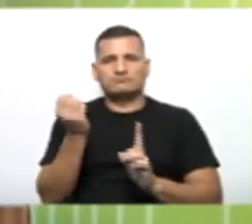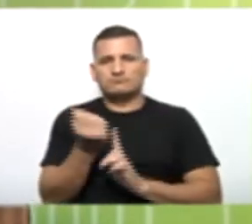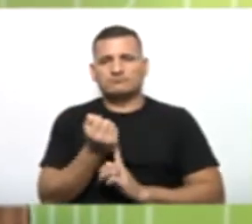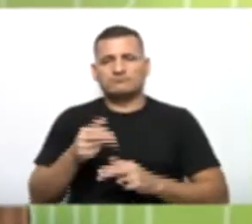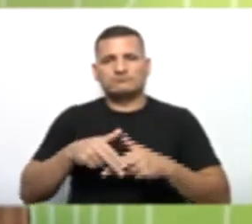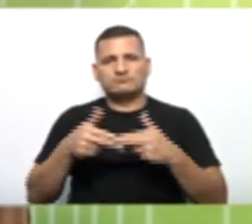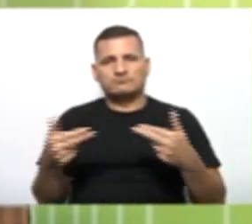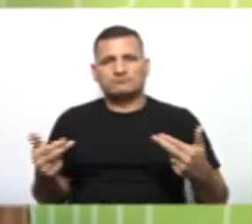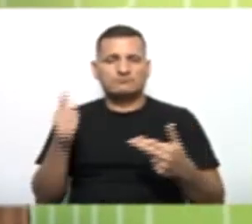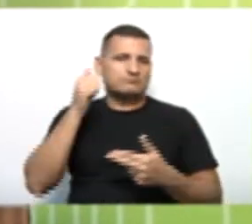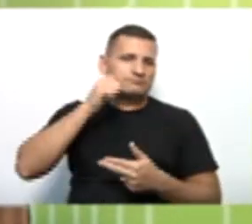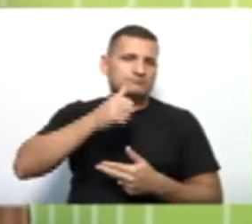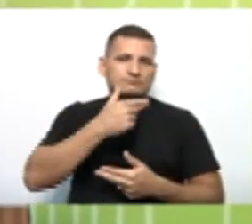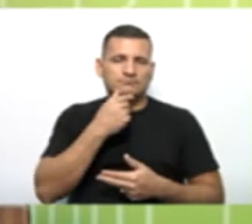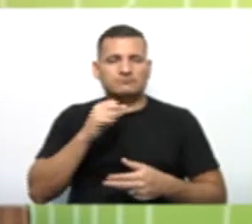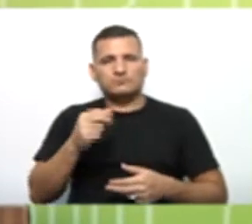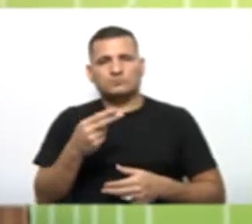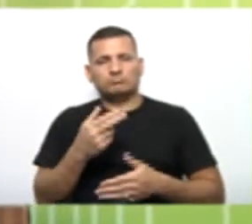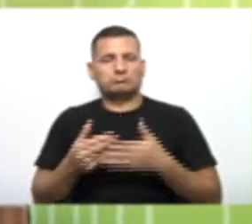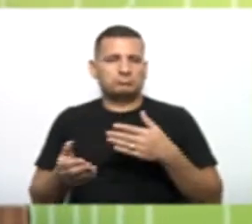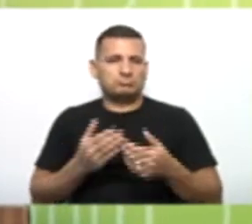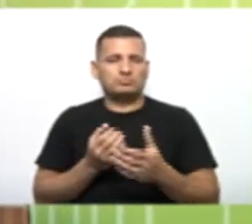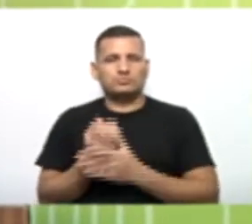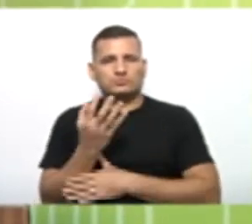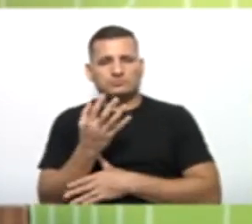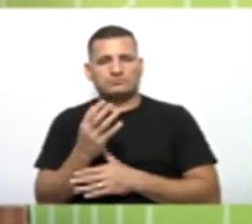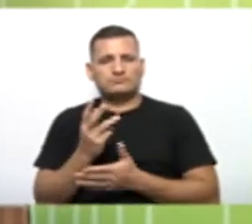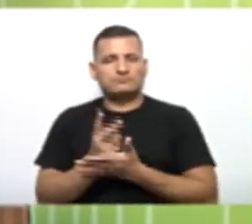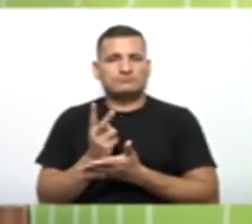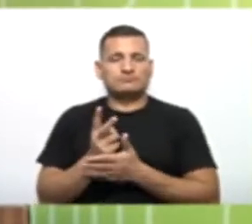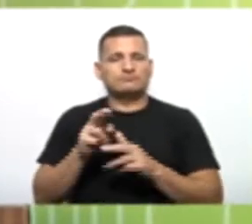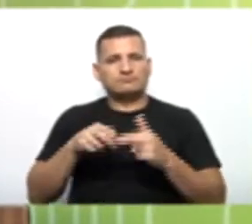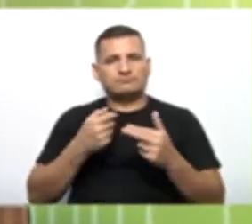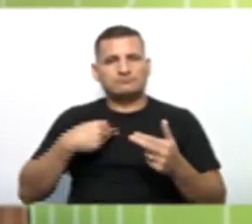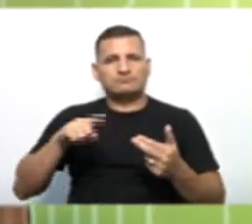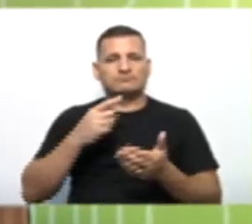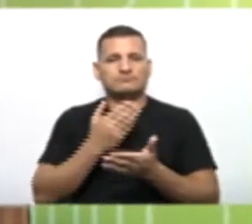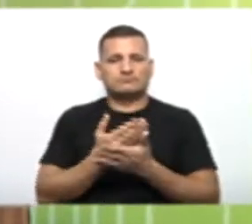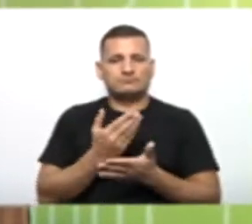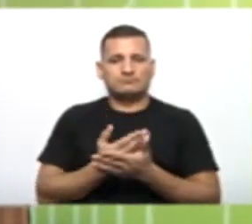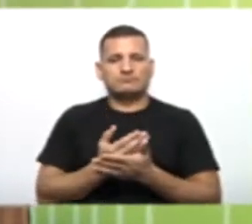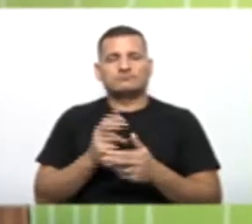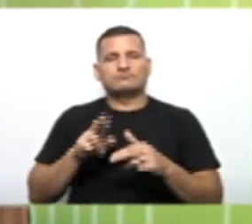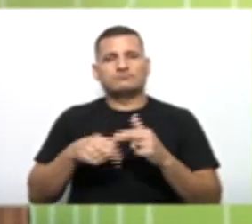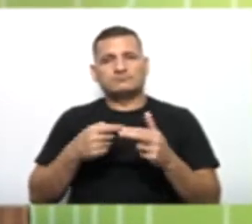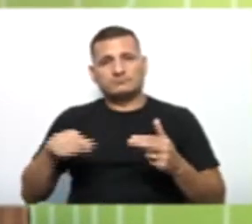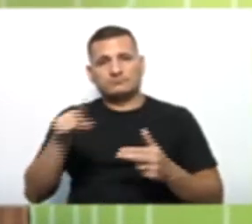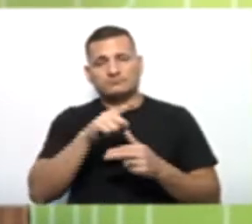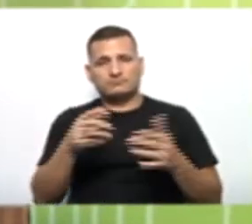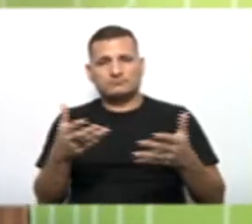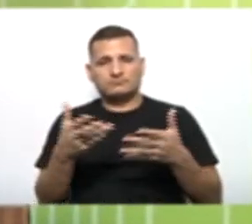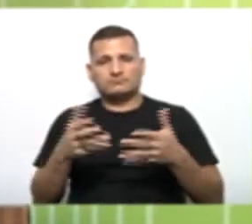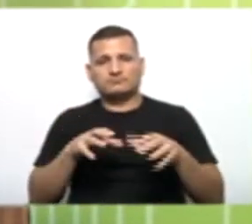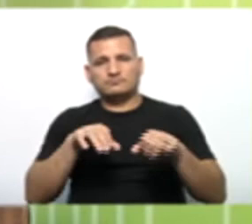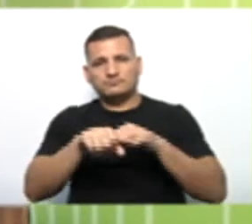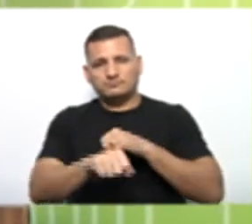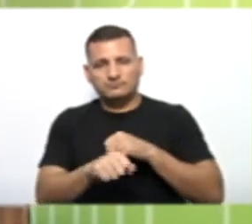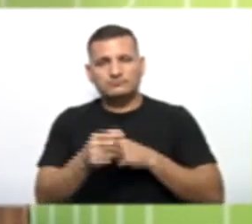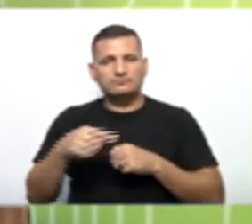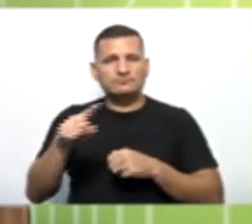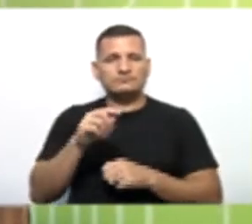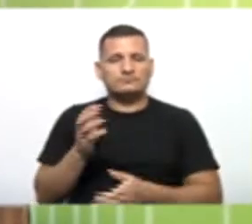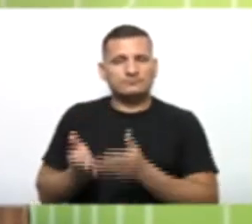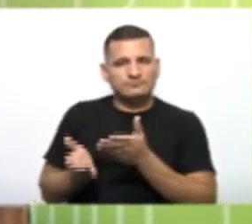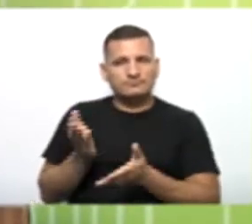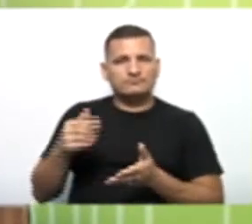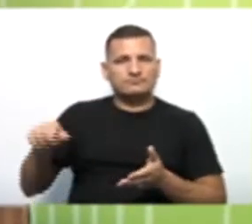etnia do gênero e da origem da mesma forma e para isso nós estudamos para isso que vocês estão se formando para que vocês